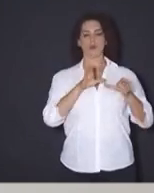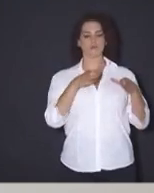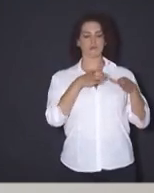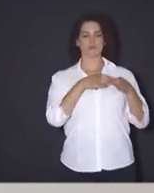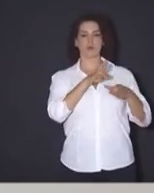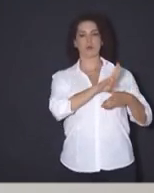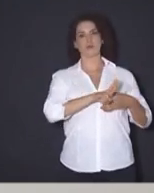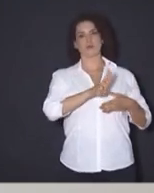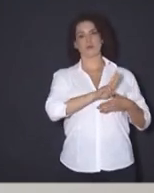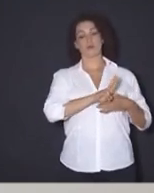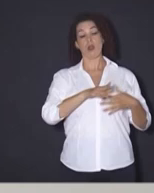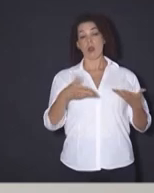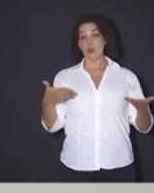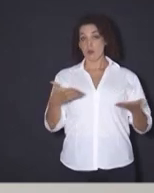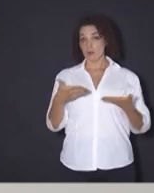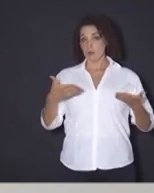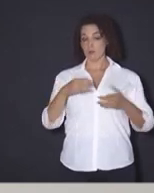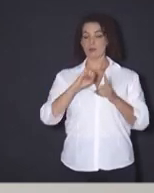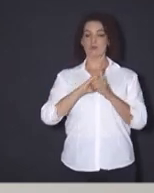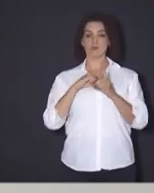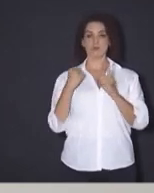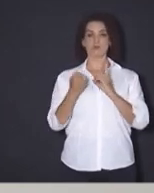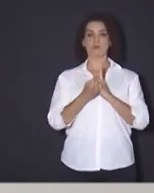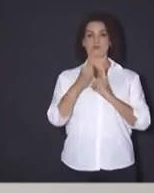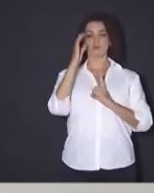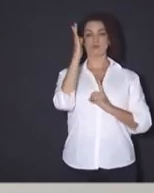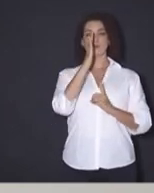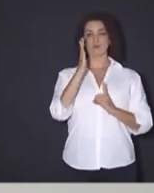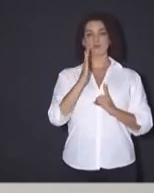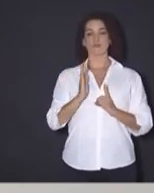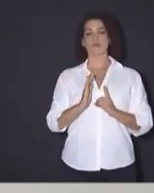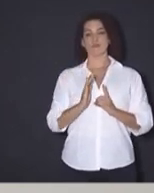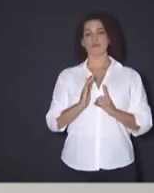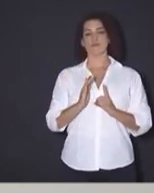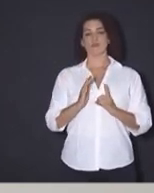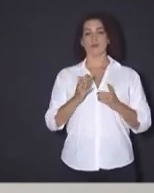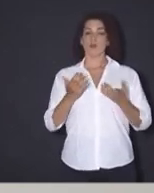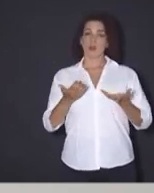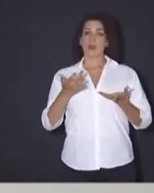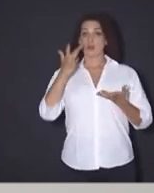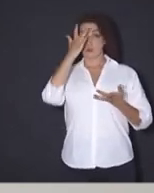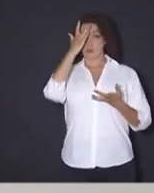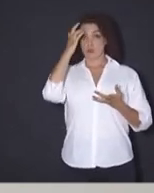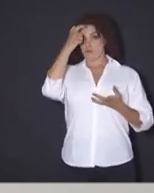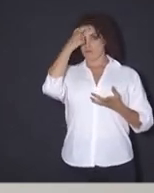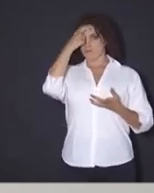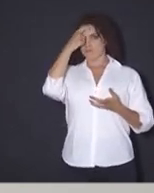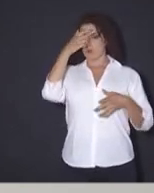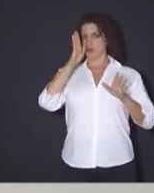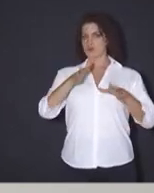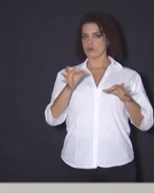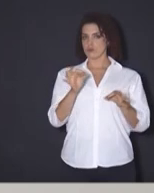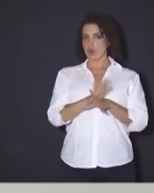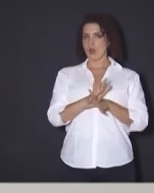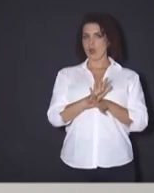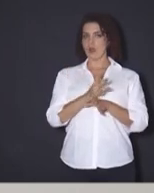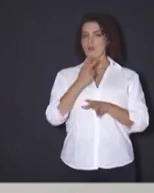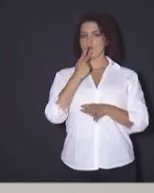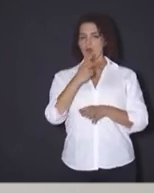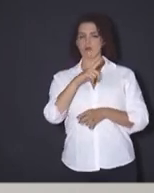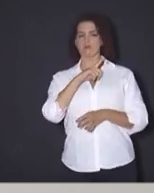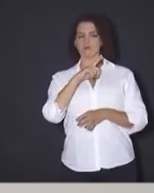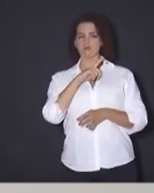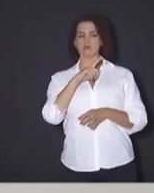sociedade brasileira de modo geral num vermelhos pessoa mais consciente confesso que são racismos